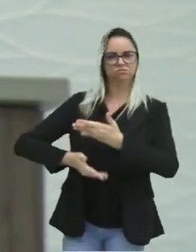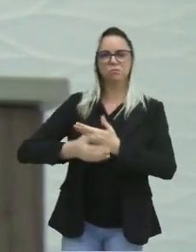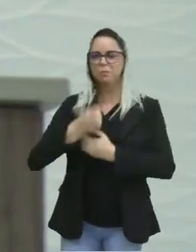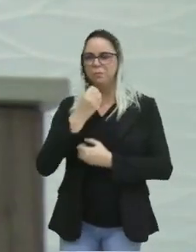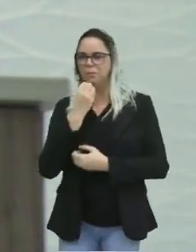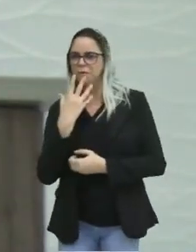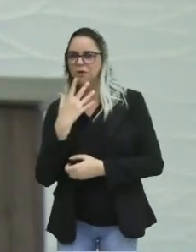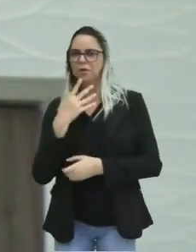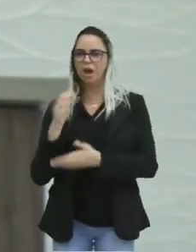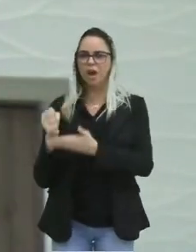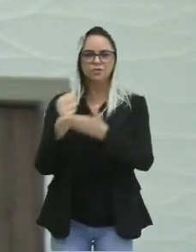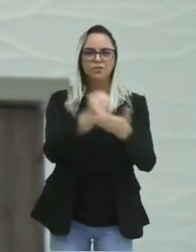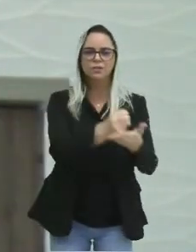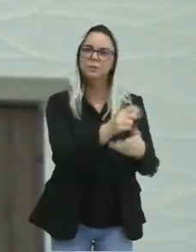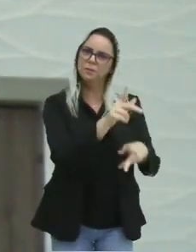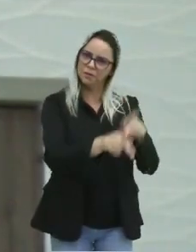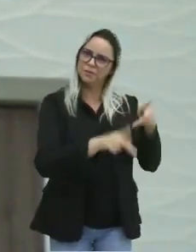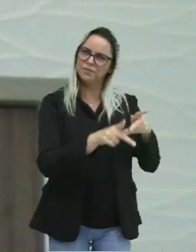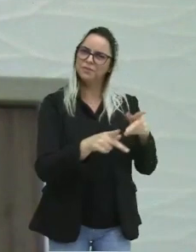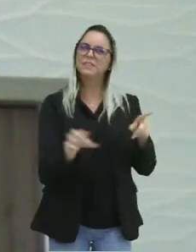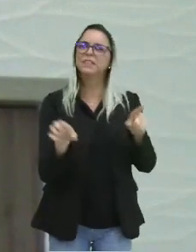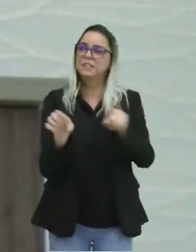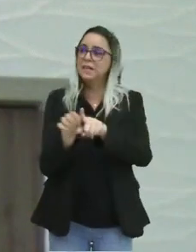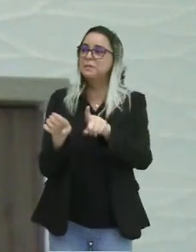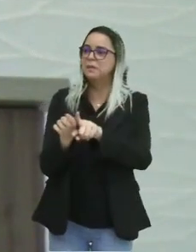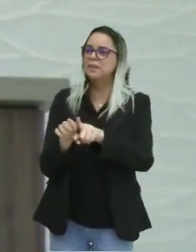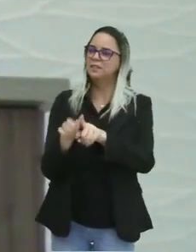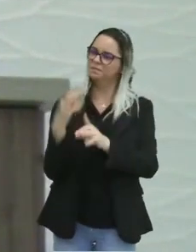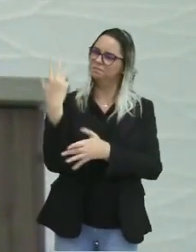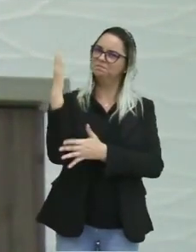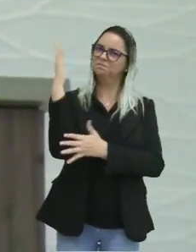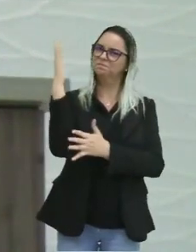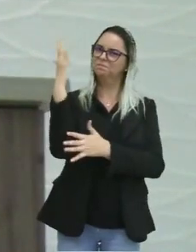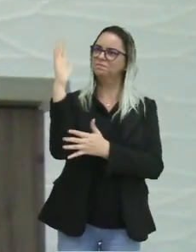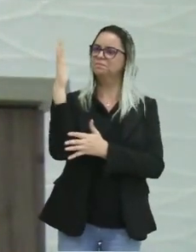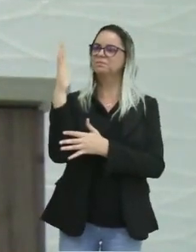da maneira que pode. E quero também parabenizar